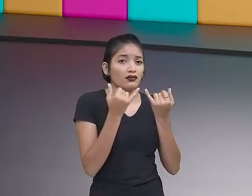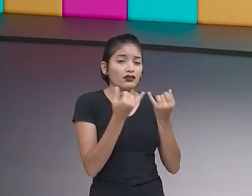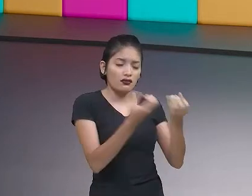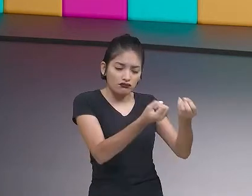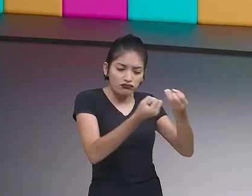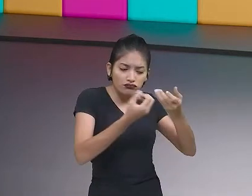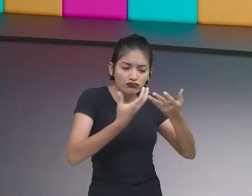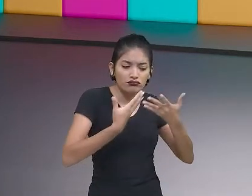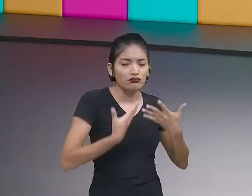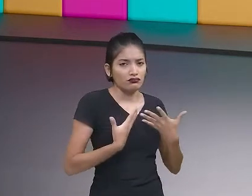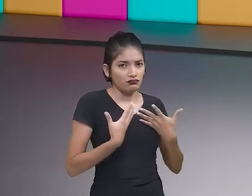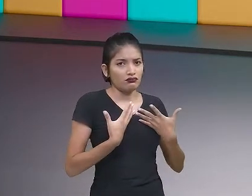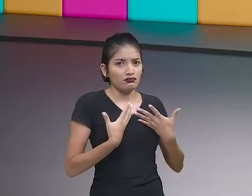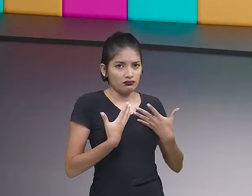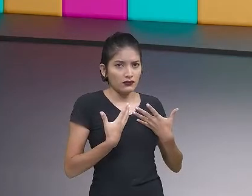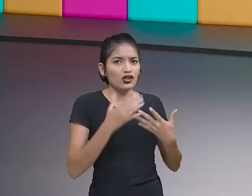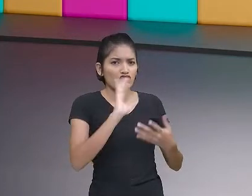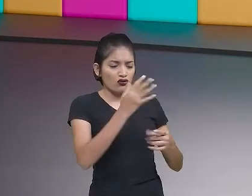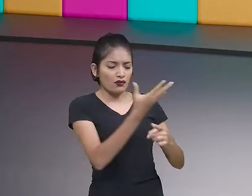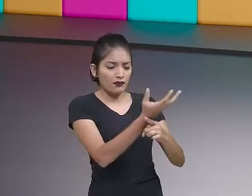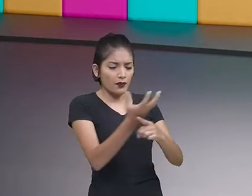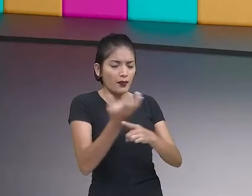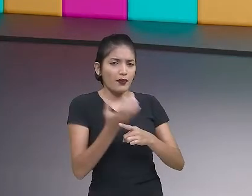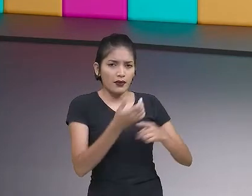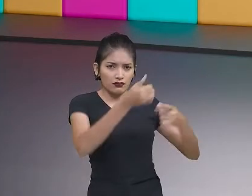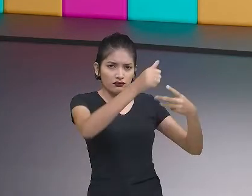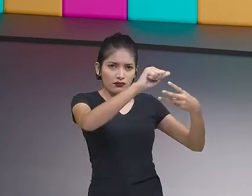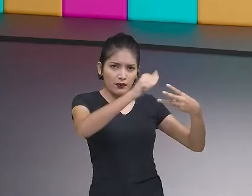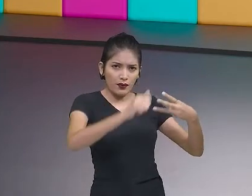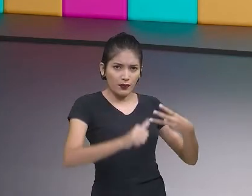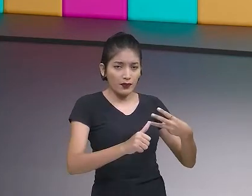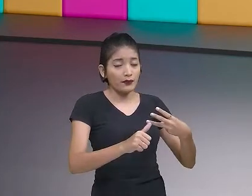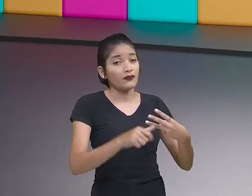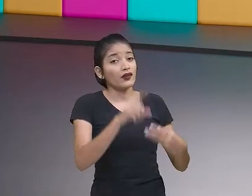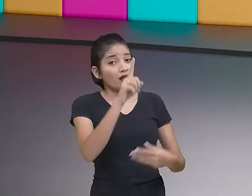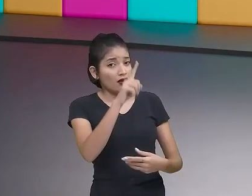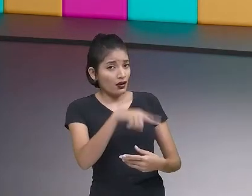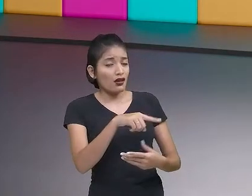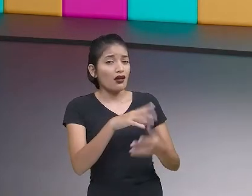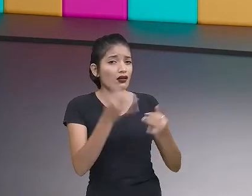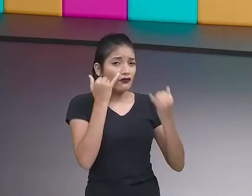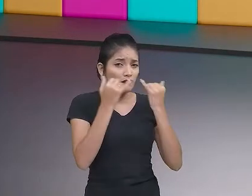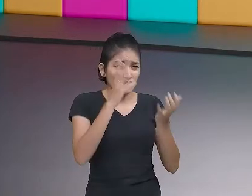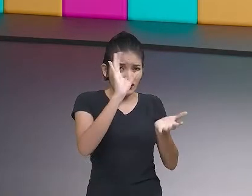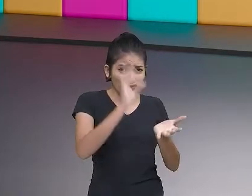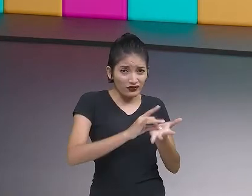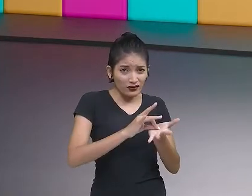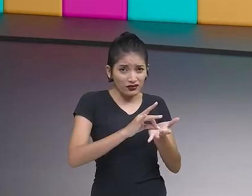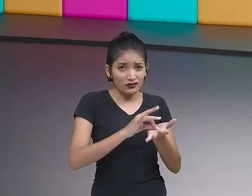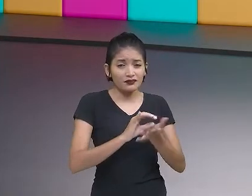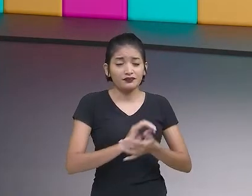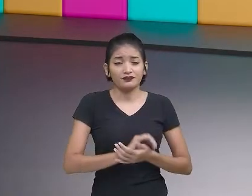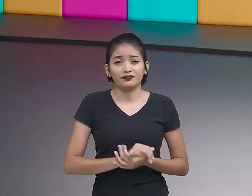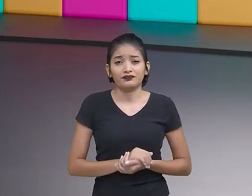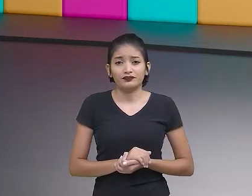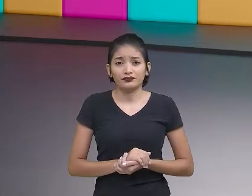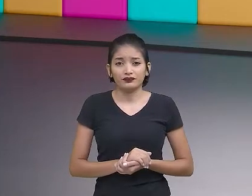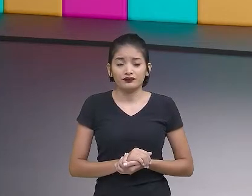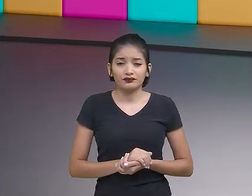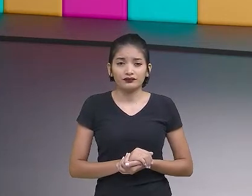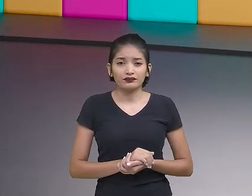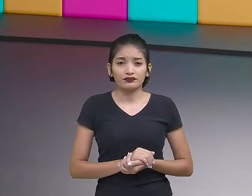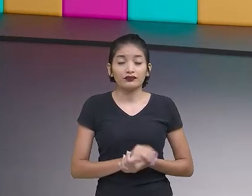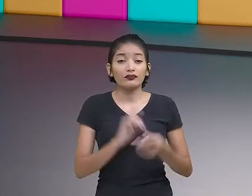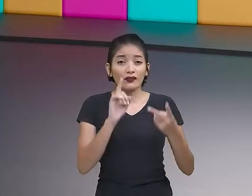passar, passou na peneira da verdade? É uma notícia verdadeira, né? Próximo,